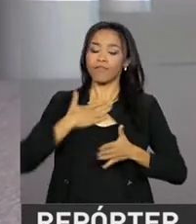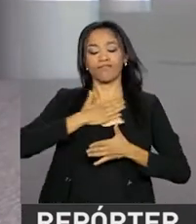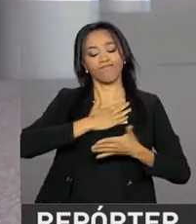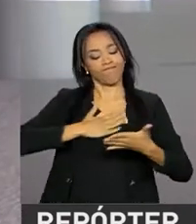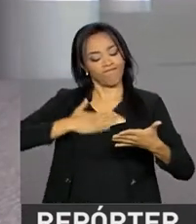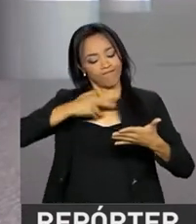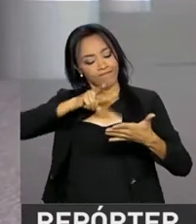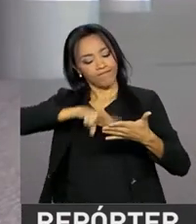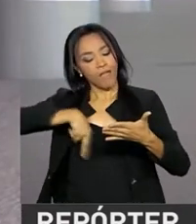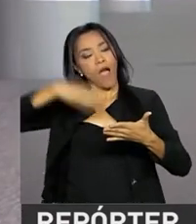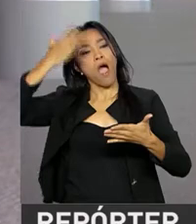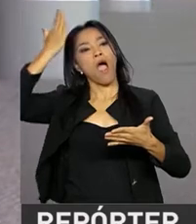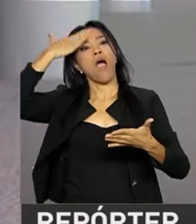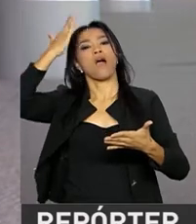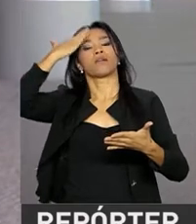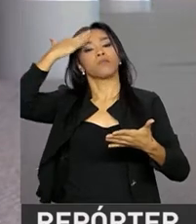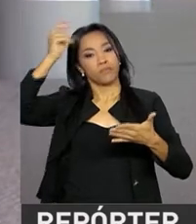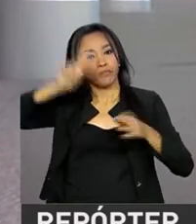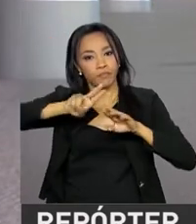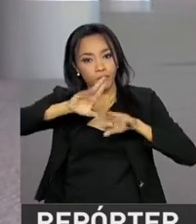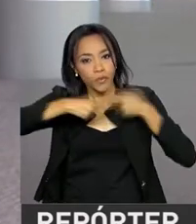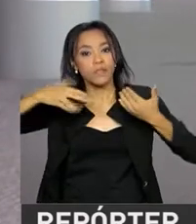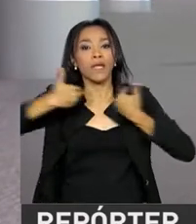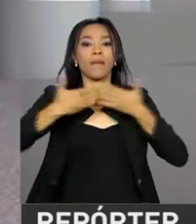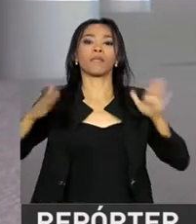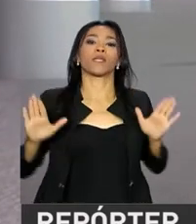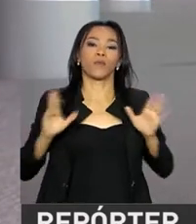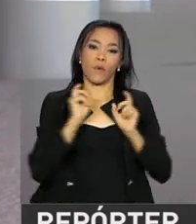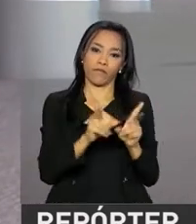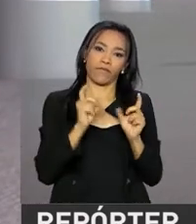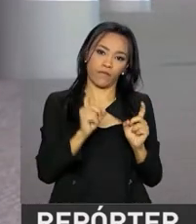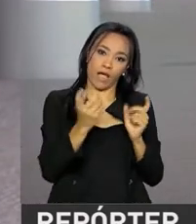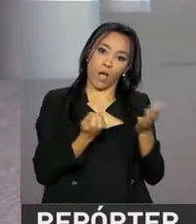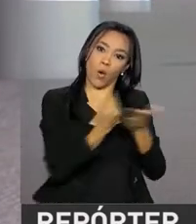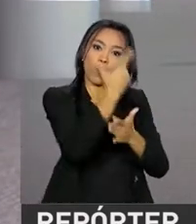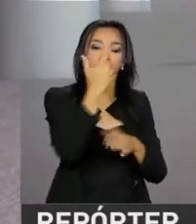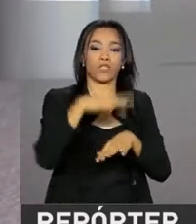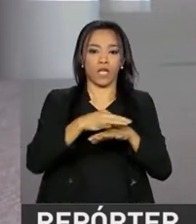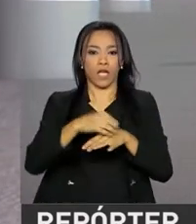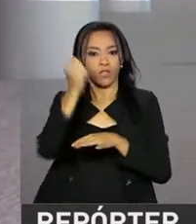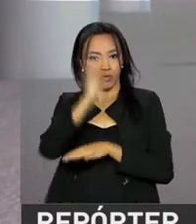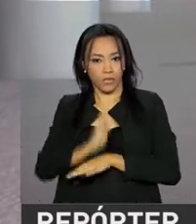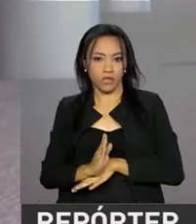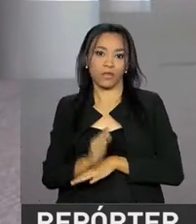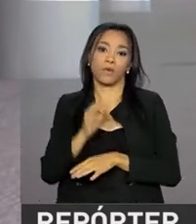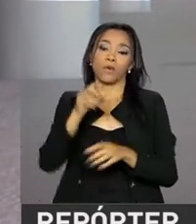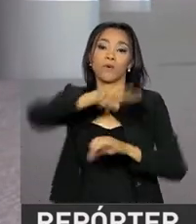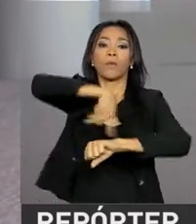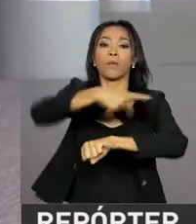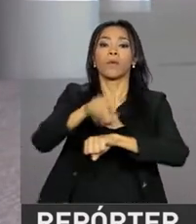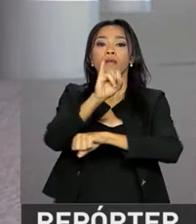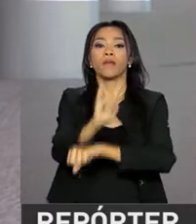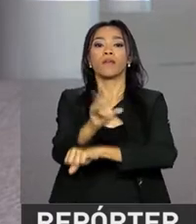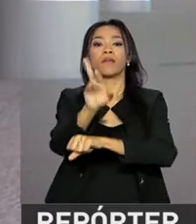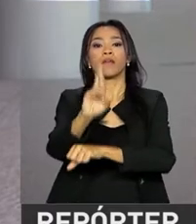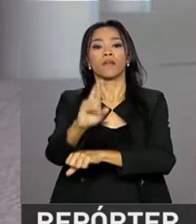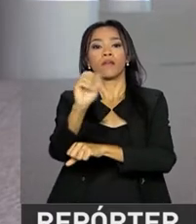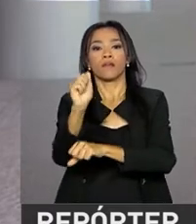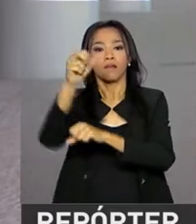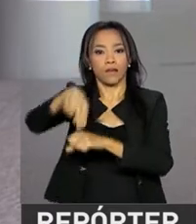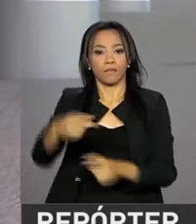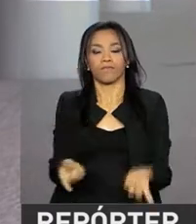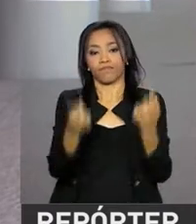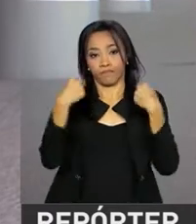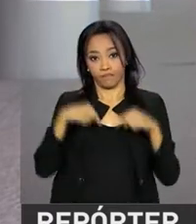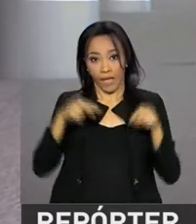por isso a reabertura do mercado do mercado à carne brasileira bom e aqui no palácio do planalto o presidente michel